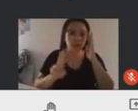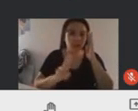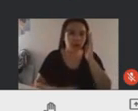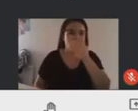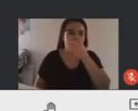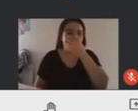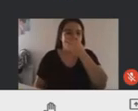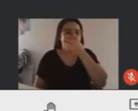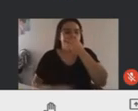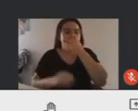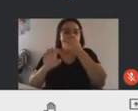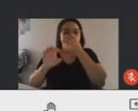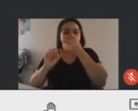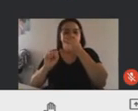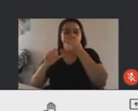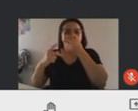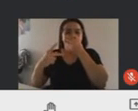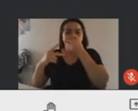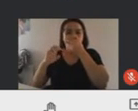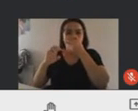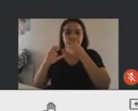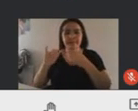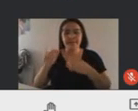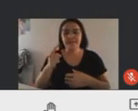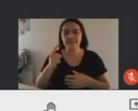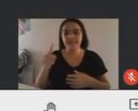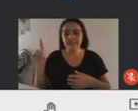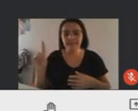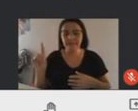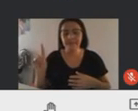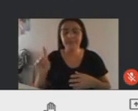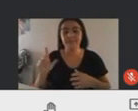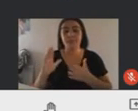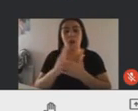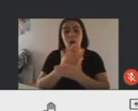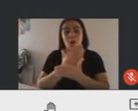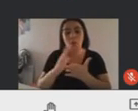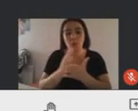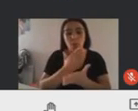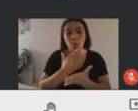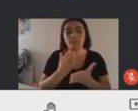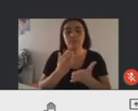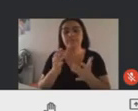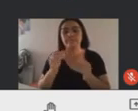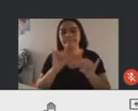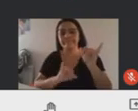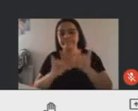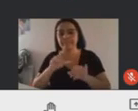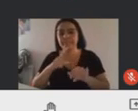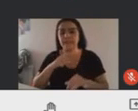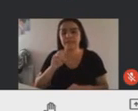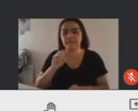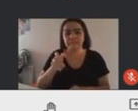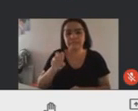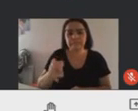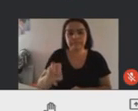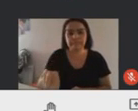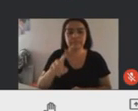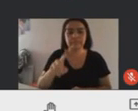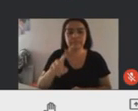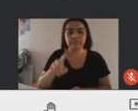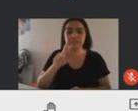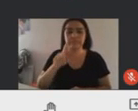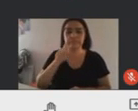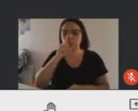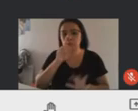É importante, alguns elementos, eles são mais tóxicos, dependendo da espécie, a toxicidade é maior. Então,